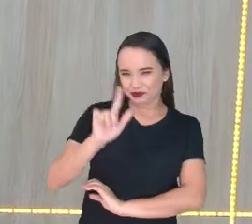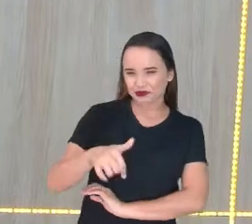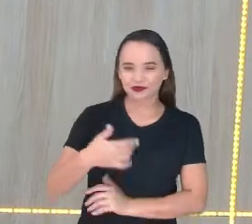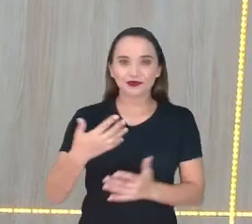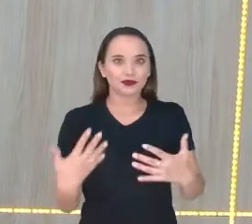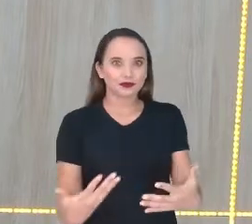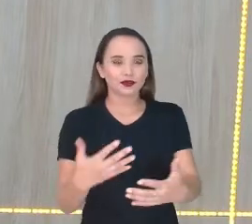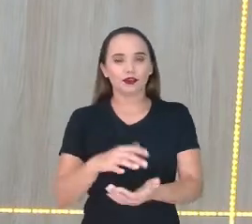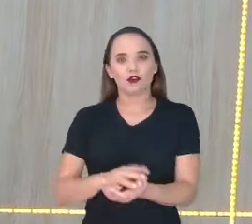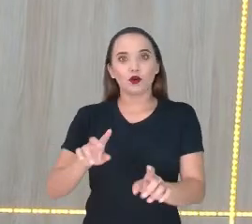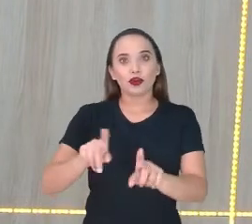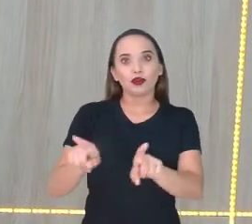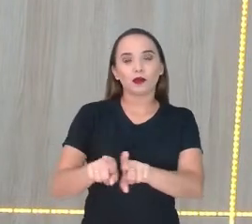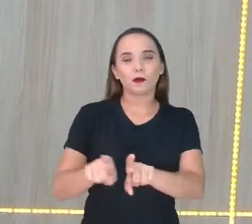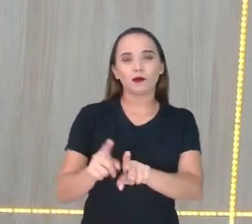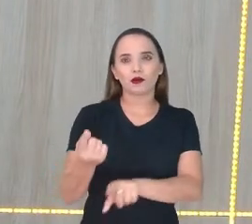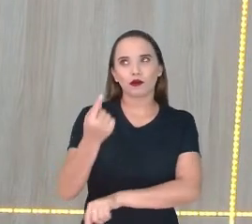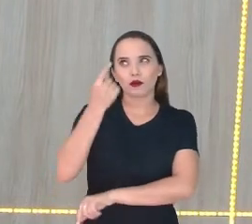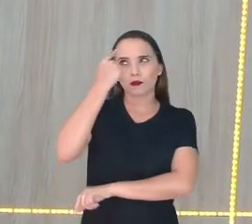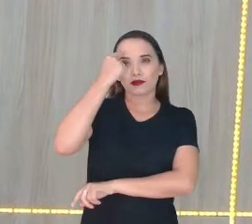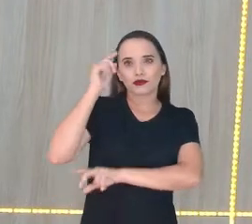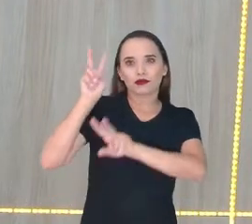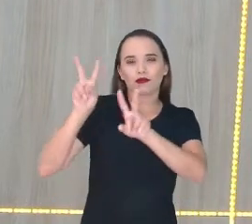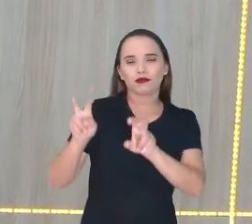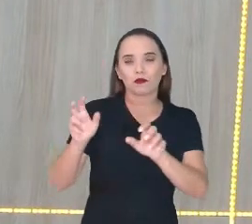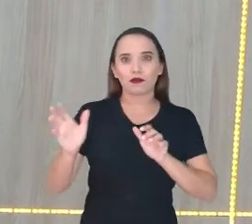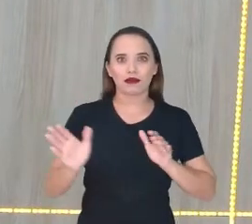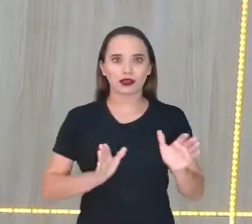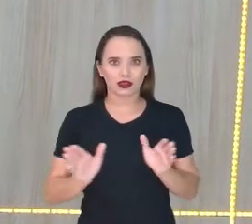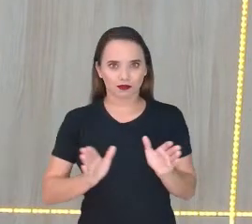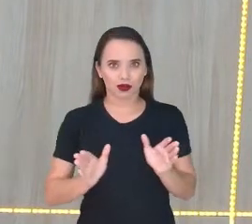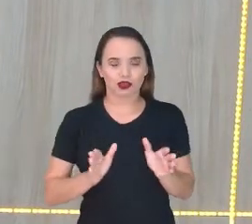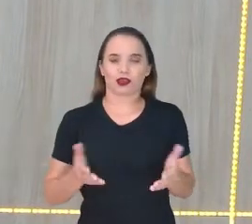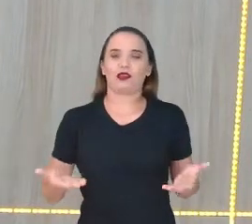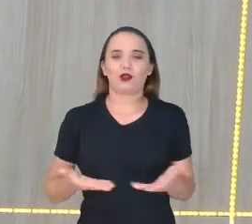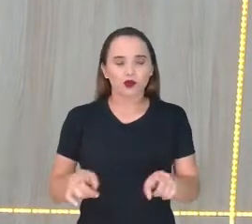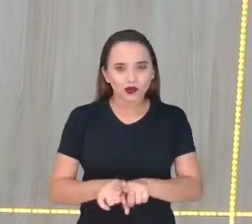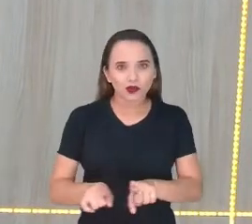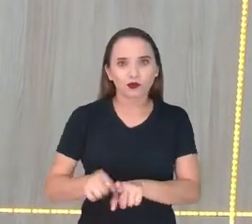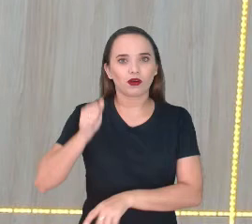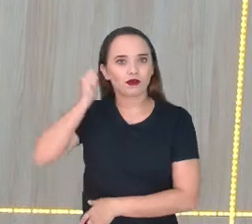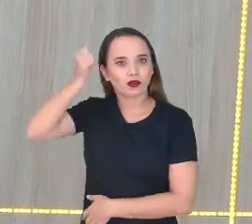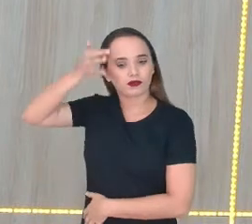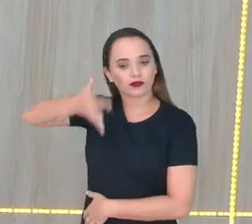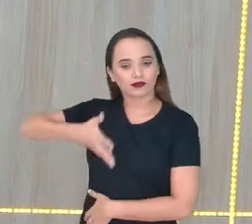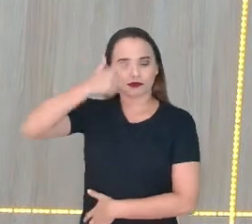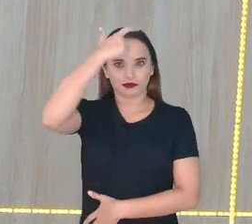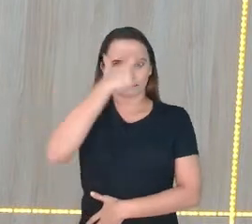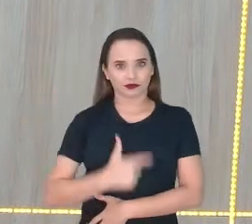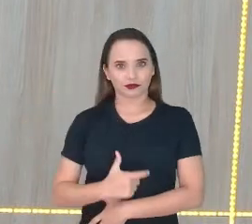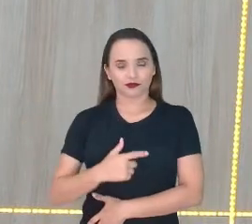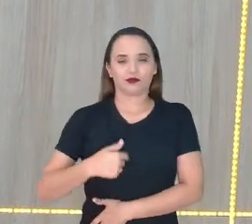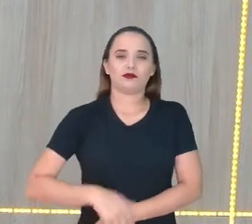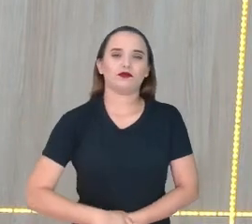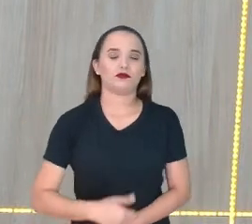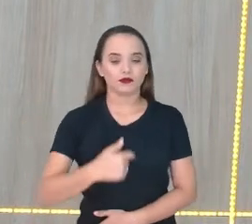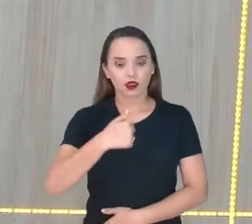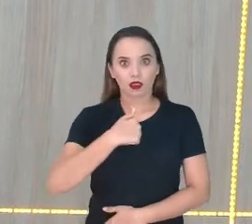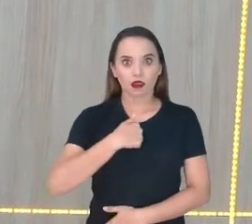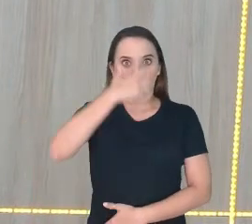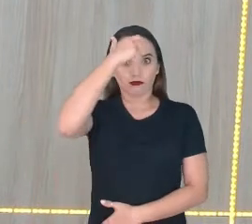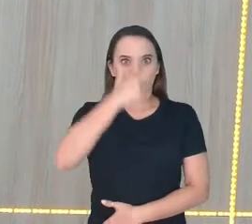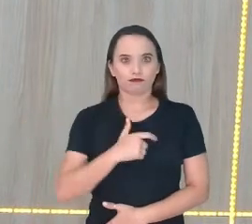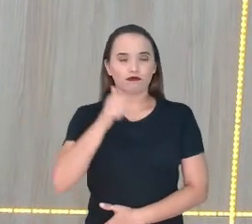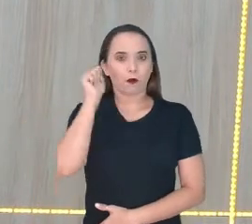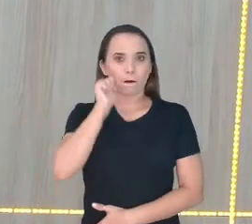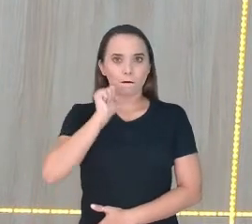ainda pensando acerca da acessibilidade, eu vou também me descrever fisicamente. Então, eu sou uma mulher